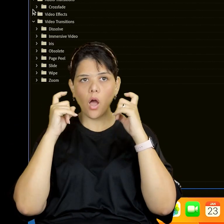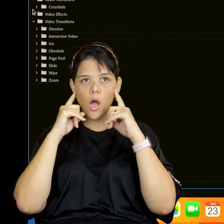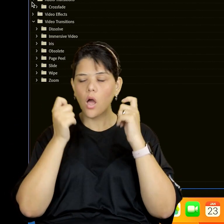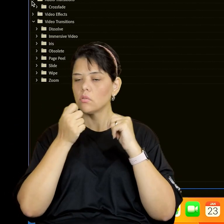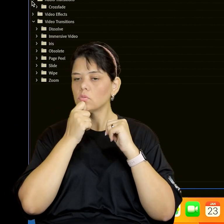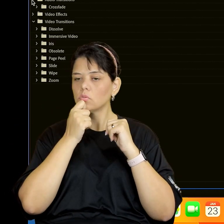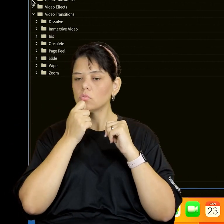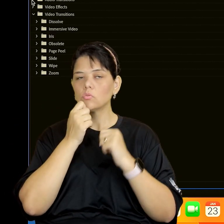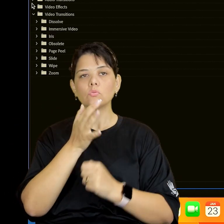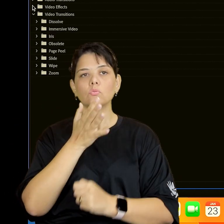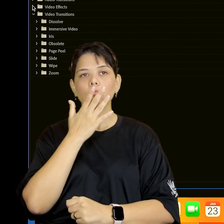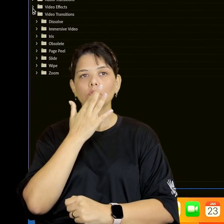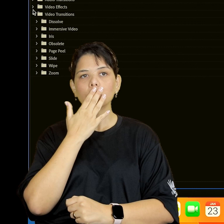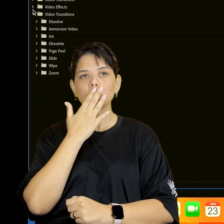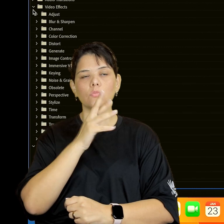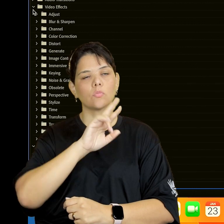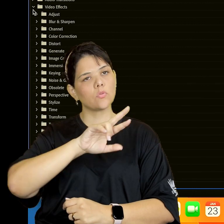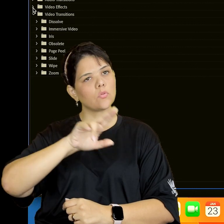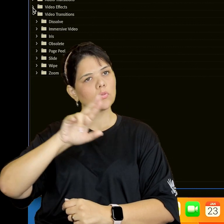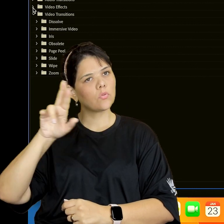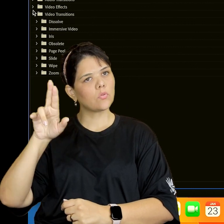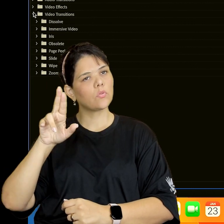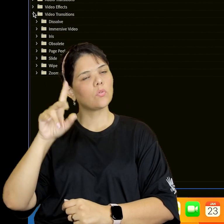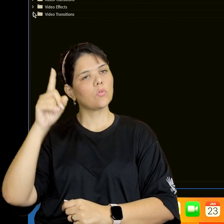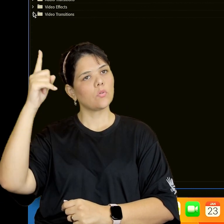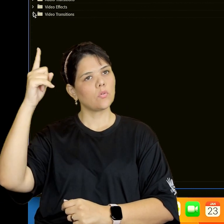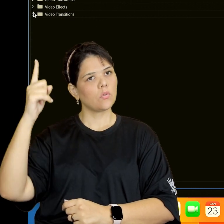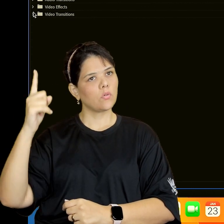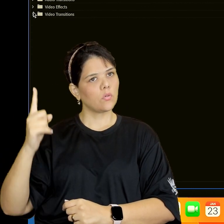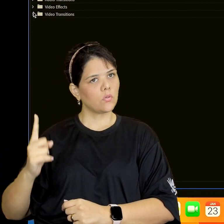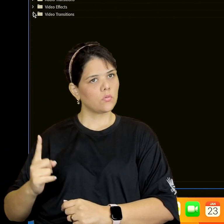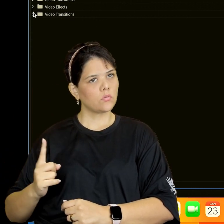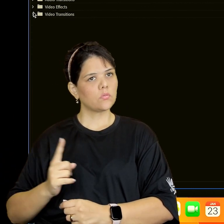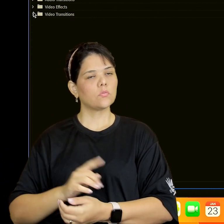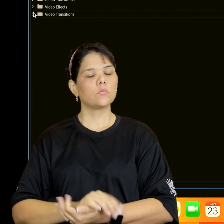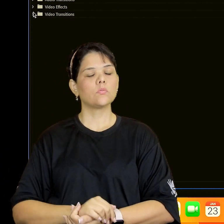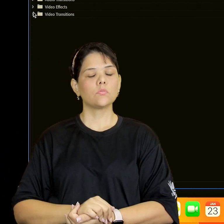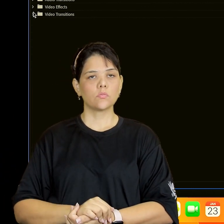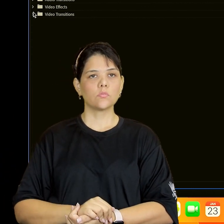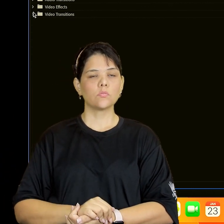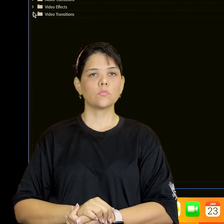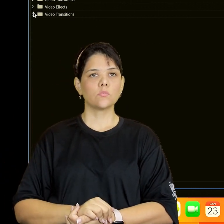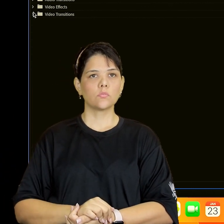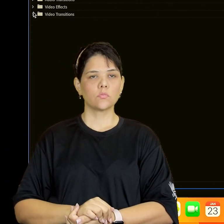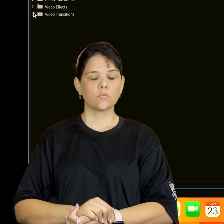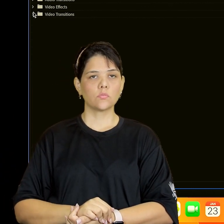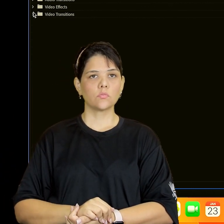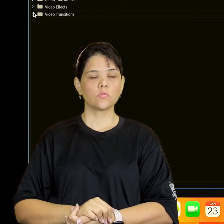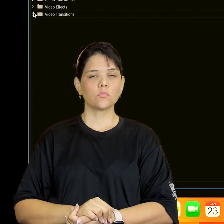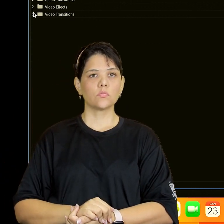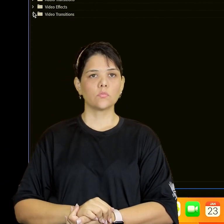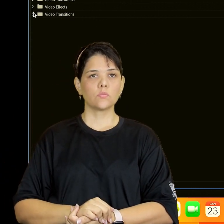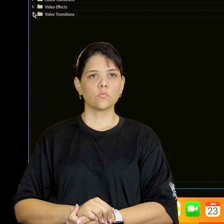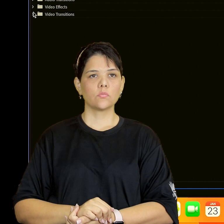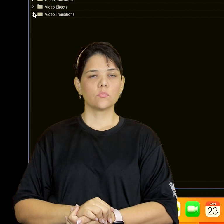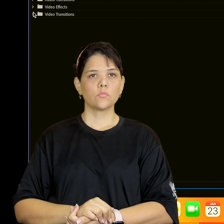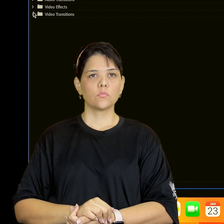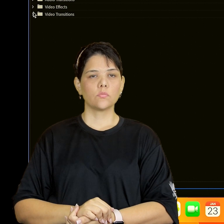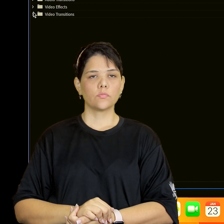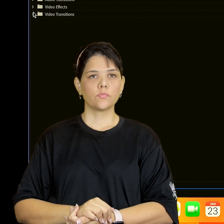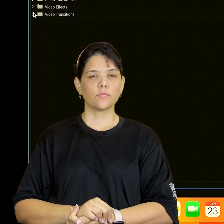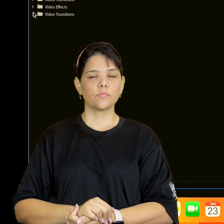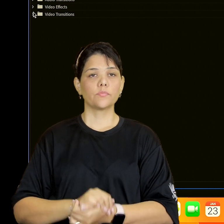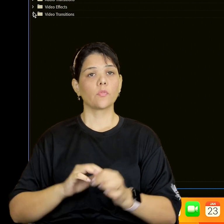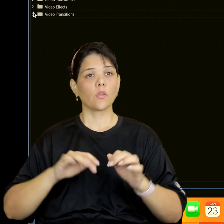de cor, beleza? Então, vem tudo aqui direto do Premiere, você não precisa adicionar nada. Tranquilo? Às vezes